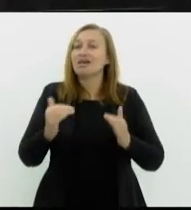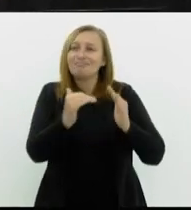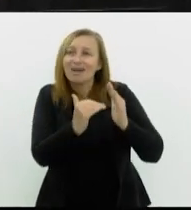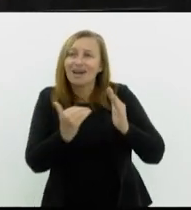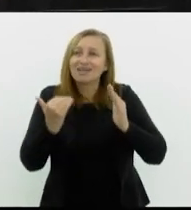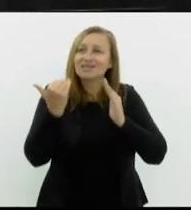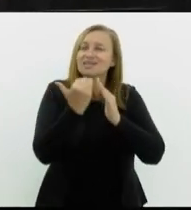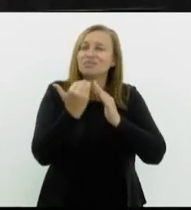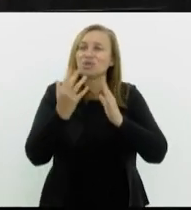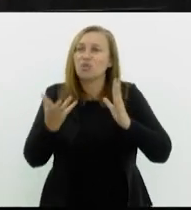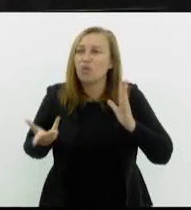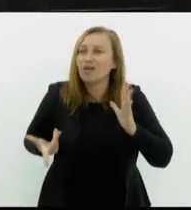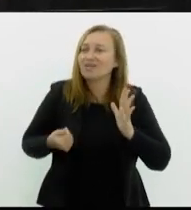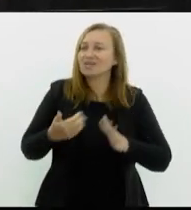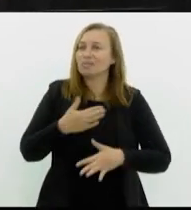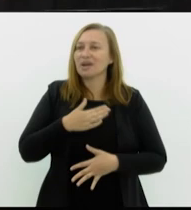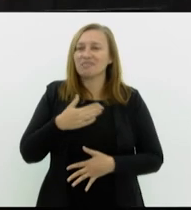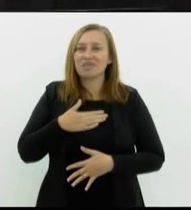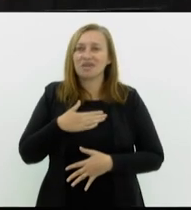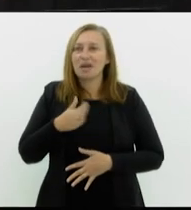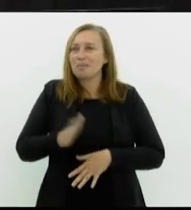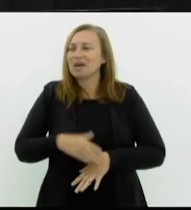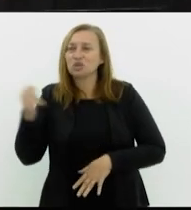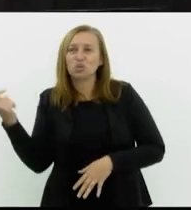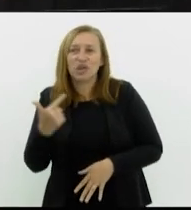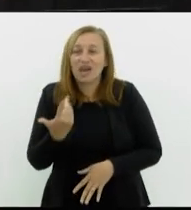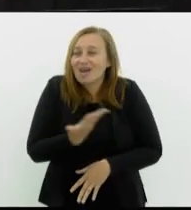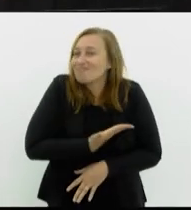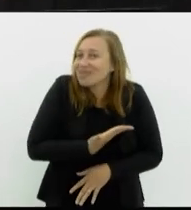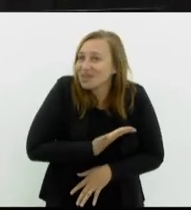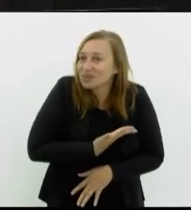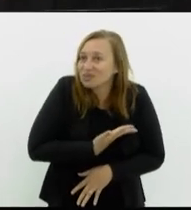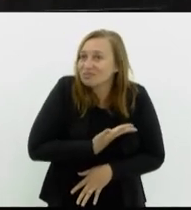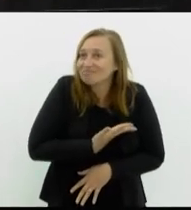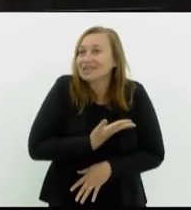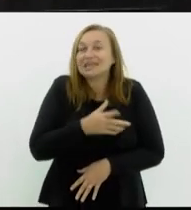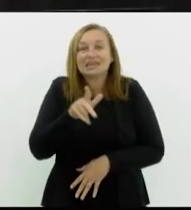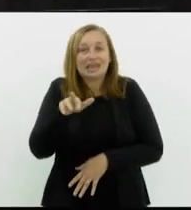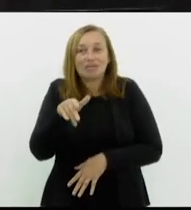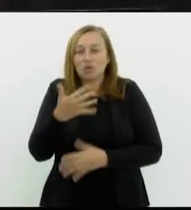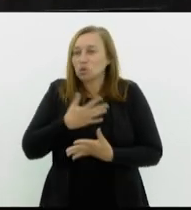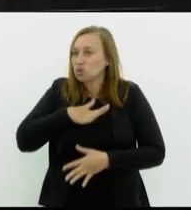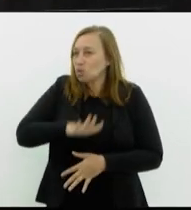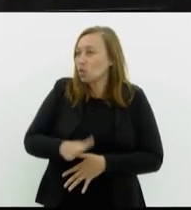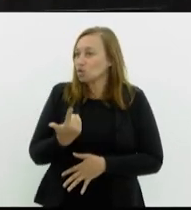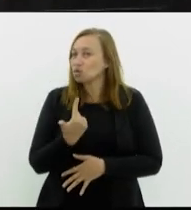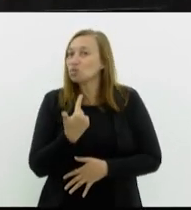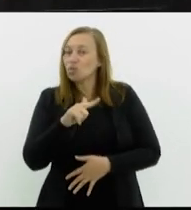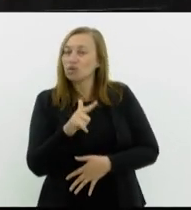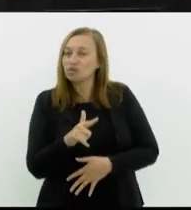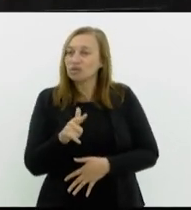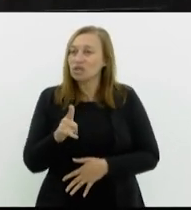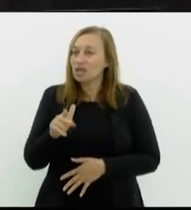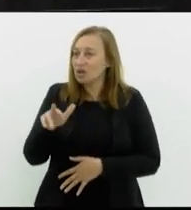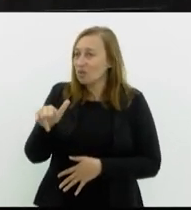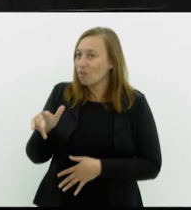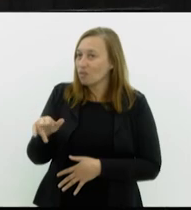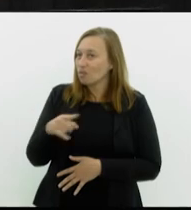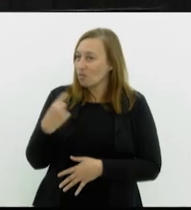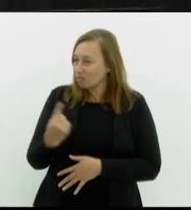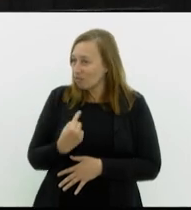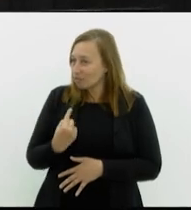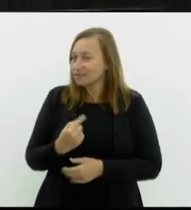de qualificações para mim. É mais do que amigo. Tem muito irmão que não gosta tanto um do outro quanto a gente se gosta, essa aqui é a